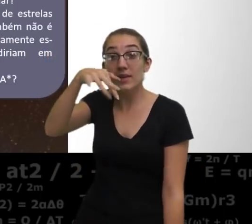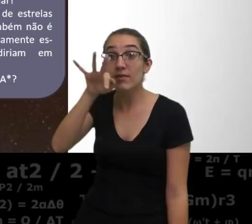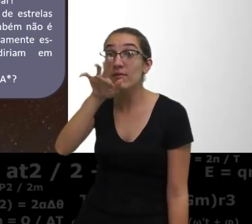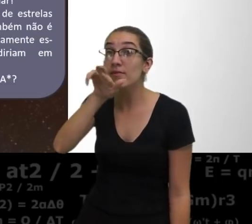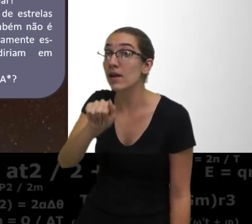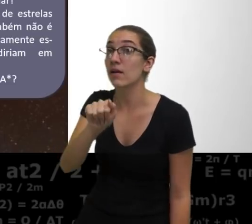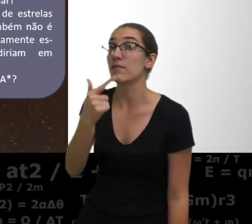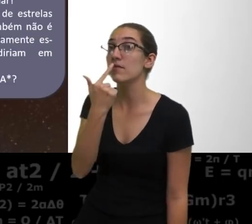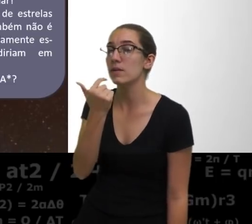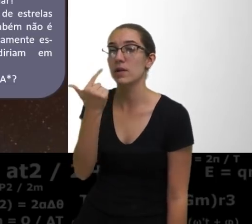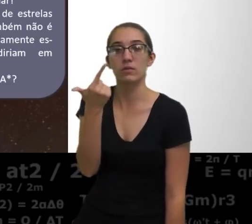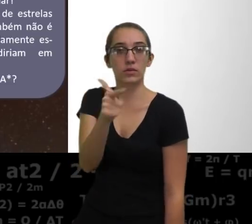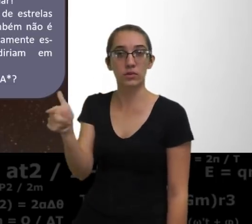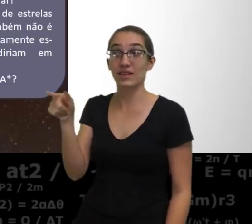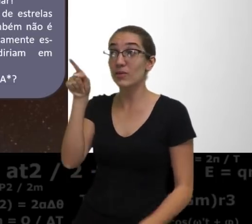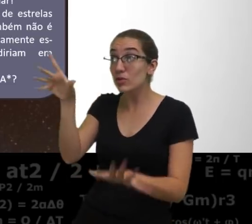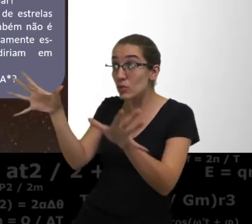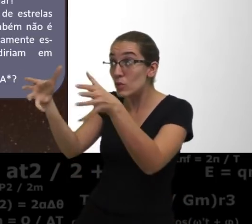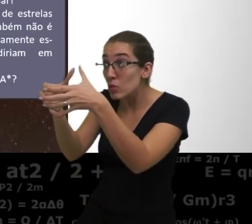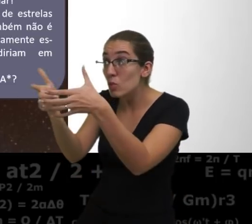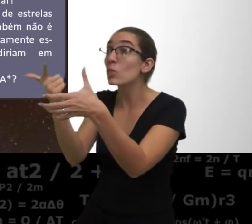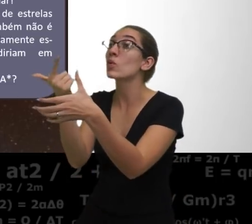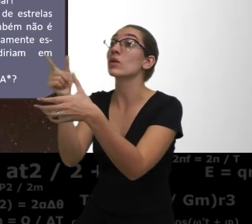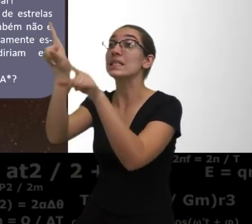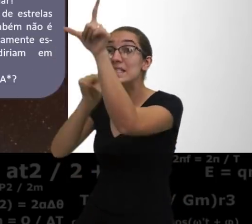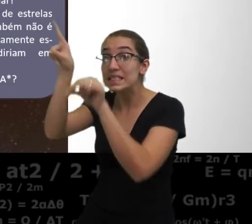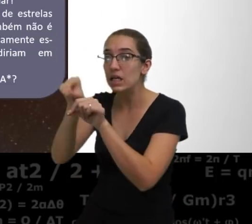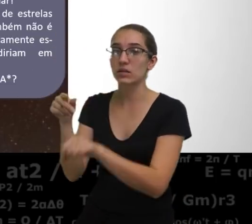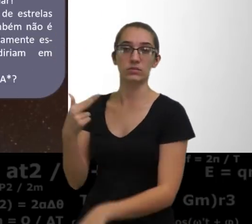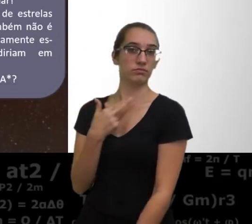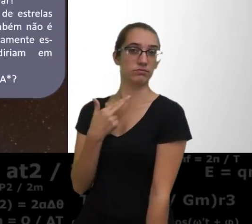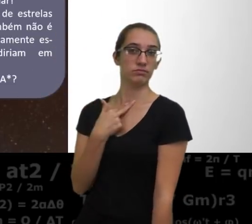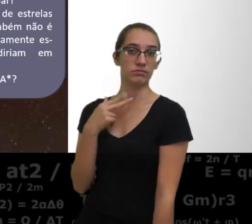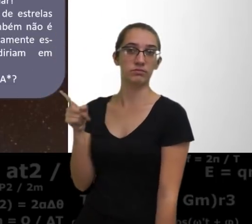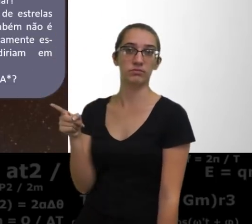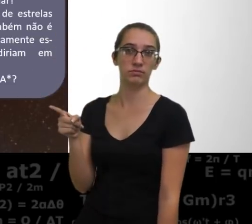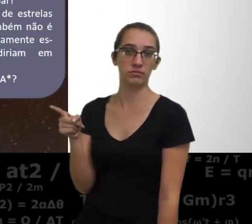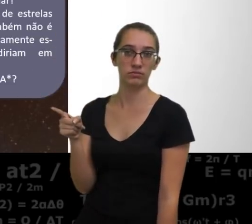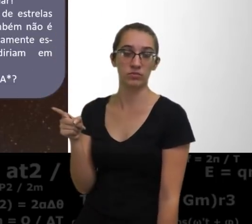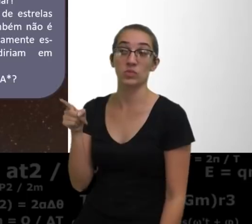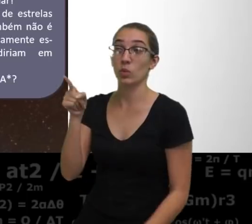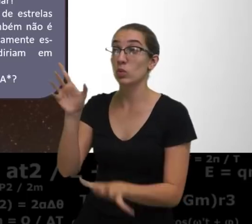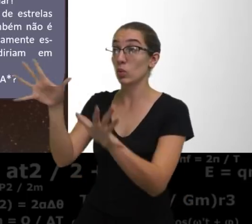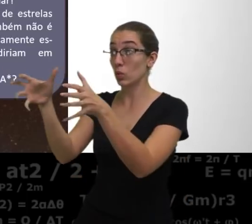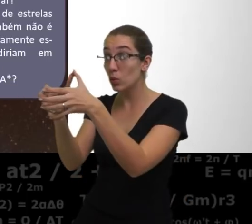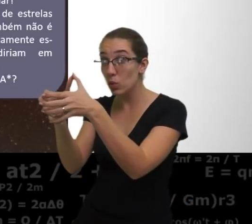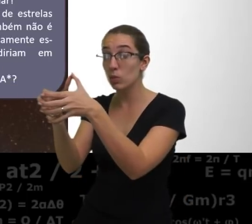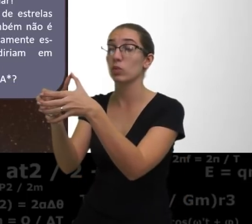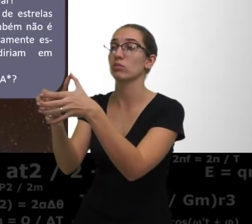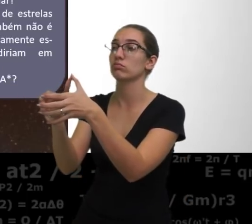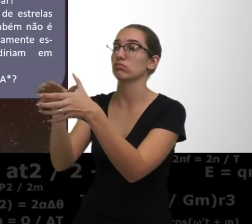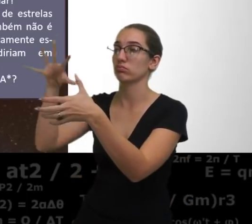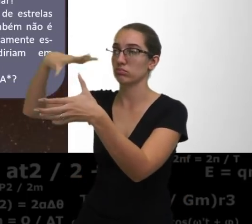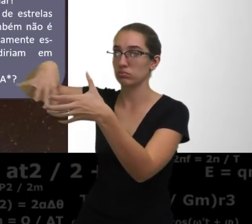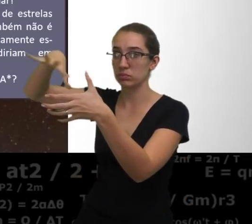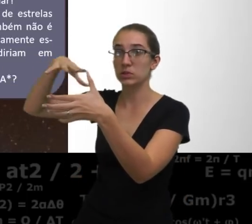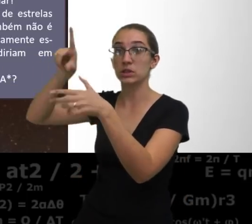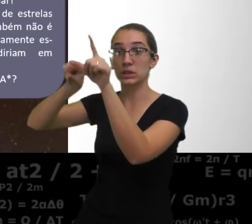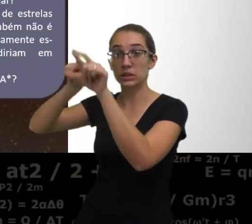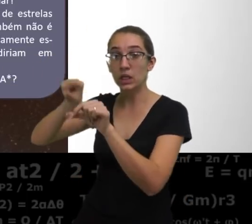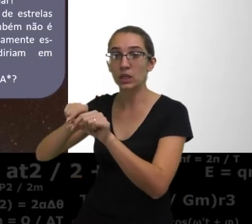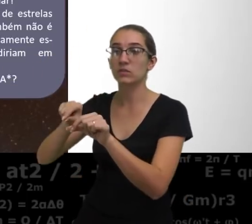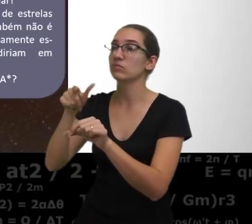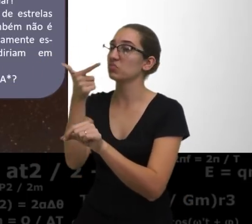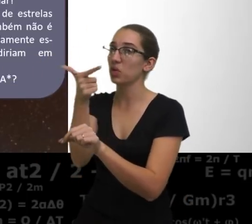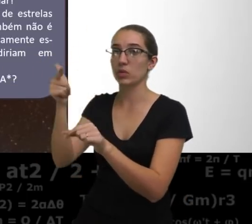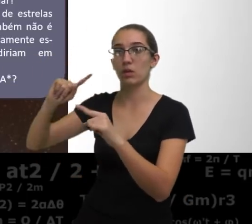Tá? Então essas estrelas, esse aglomerado estelar aqui, as estrelas que estão nesse aglomerado estelar, elas não estão orbitando um outro tipo de aglomerado